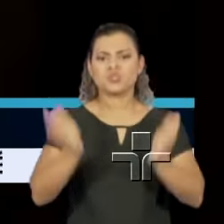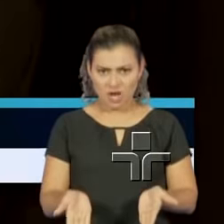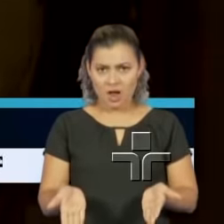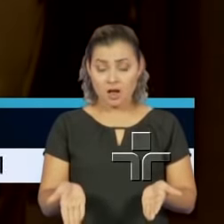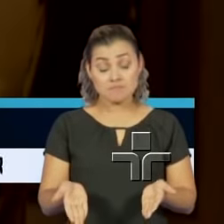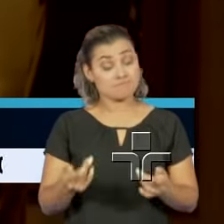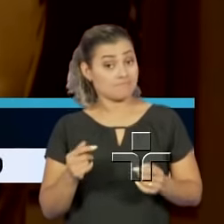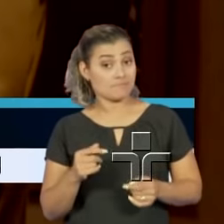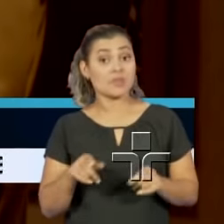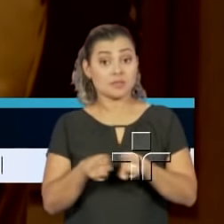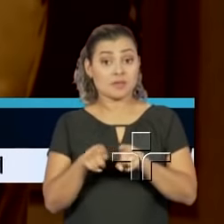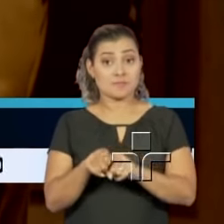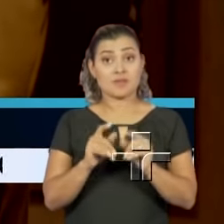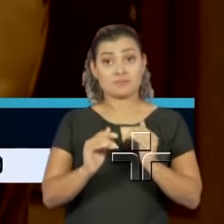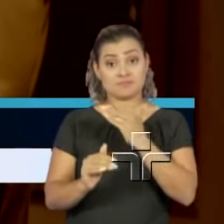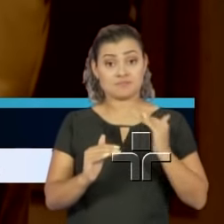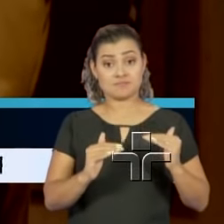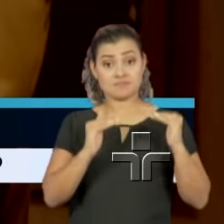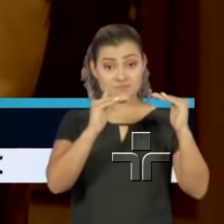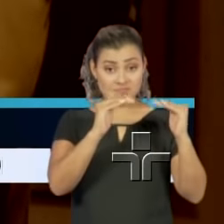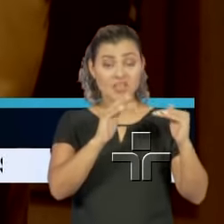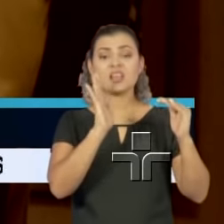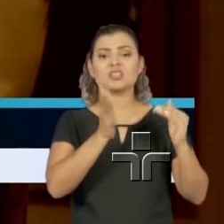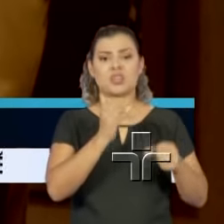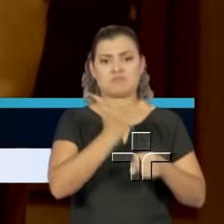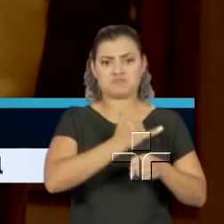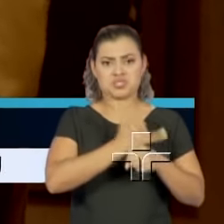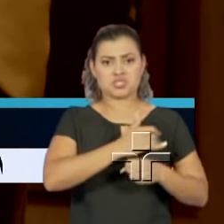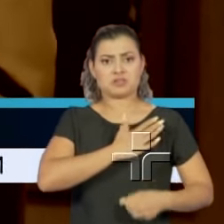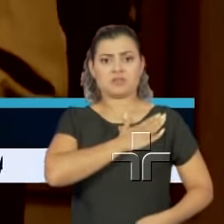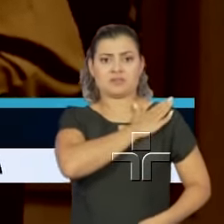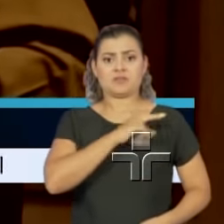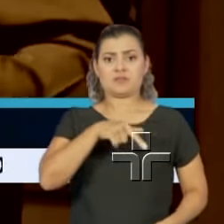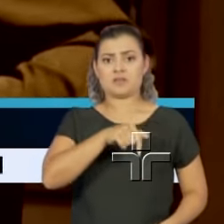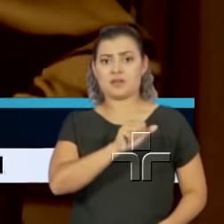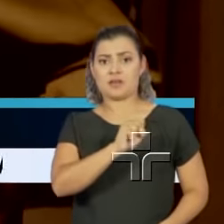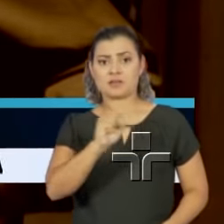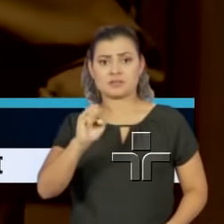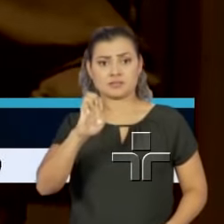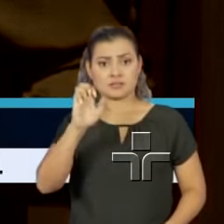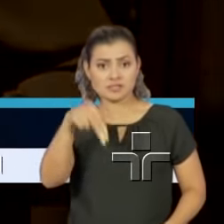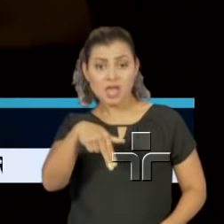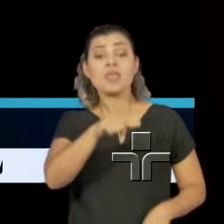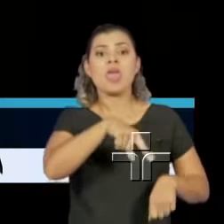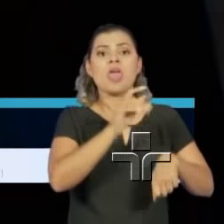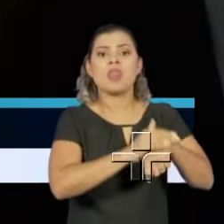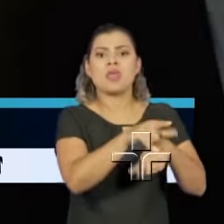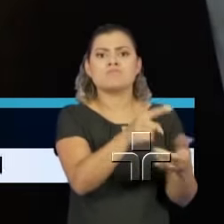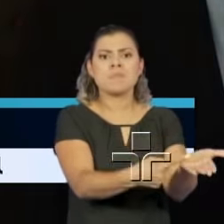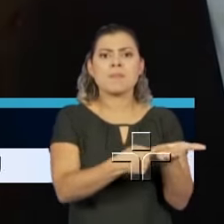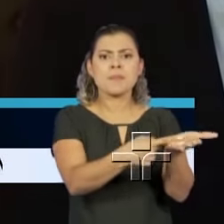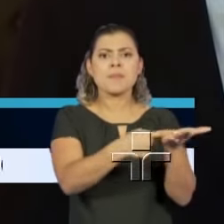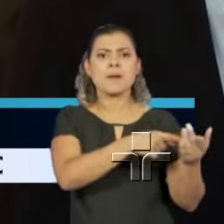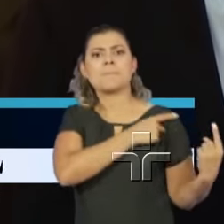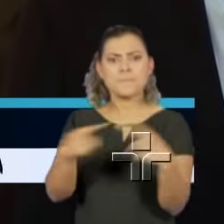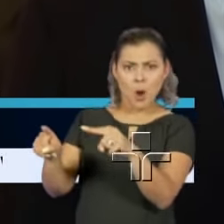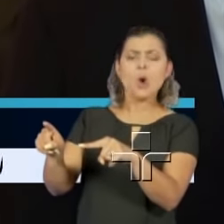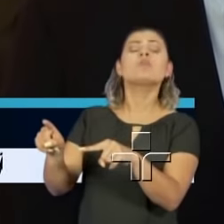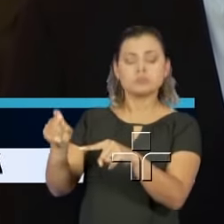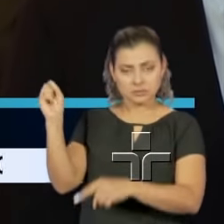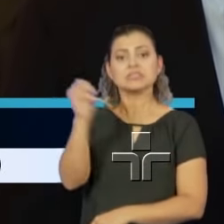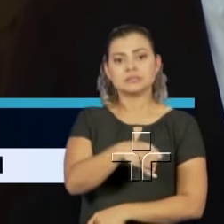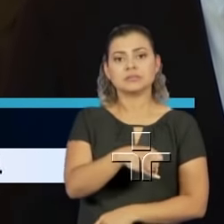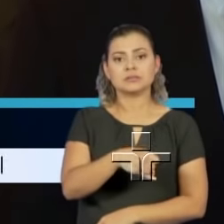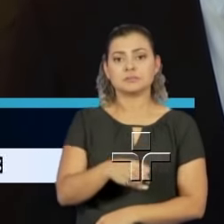ainda que Qassem Soleimani estava planejando novos ataques terroristas contra alvos americanos. At my direction,